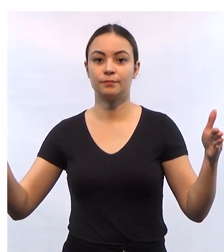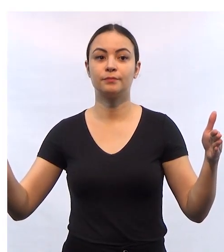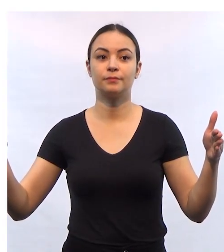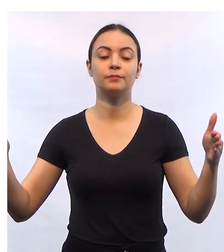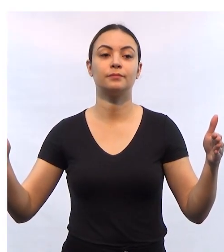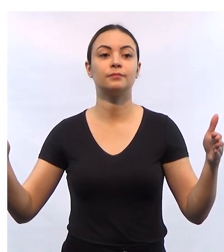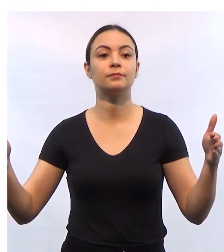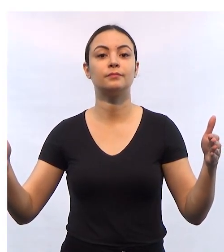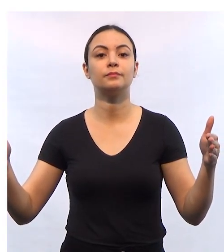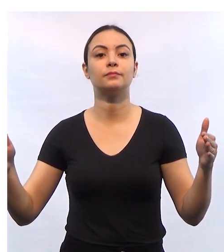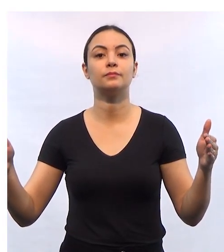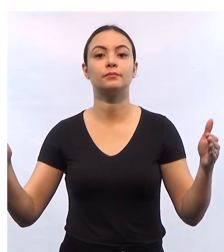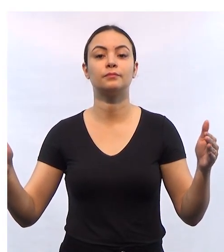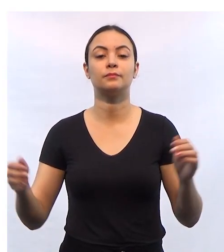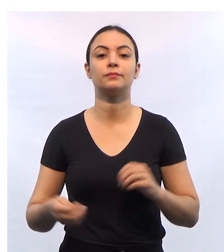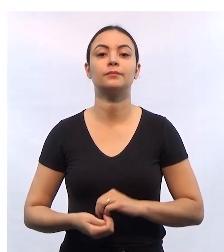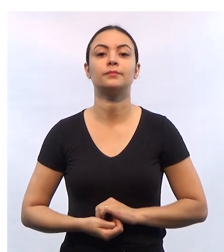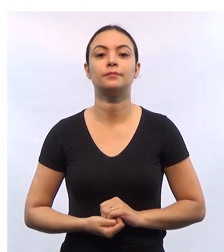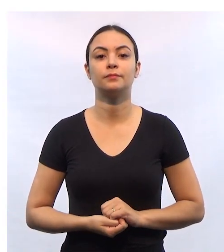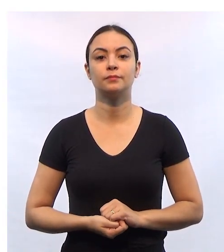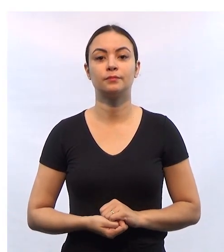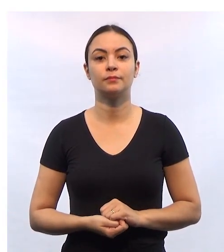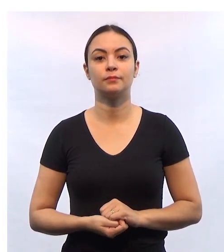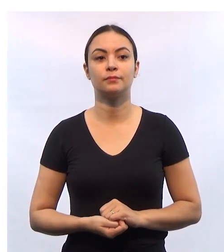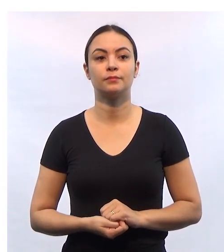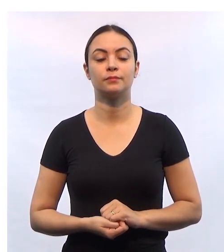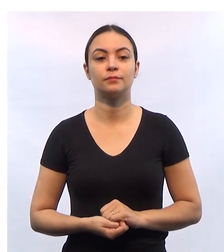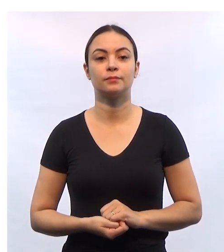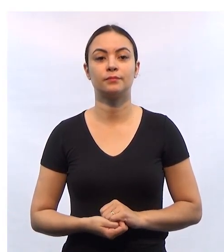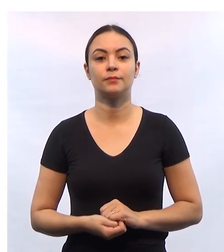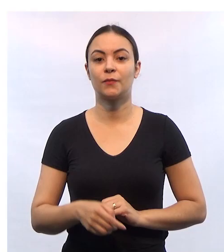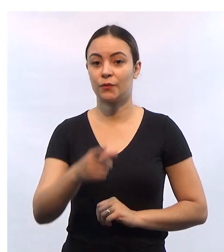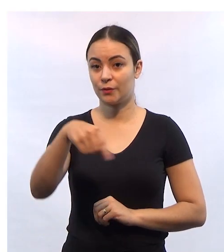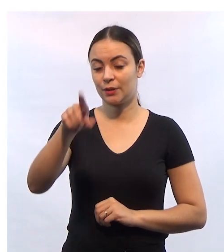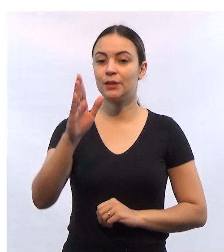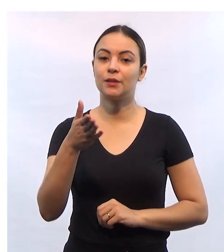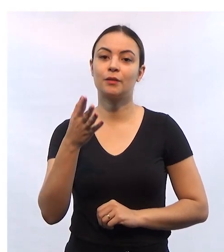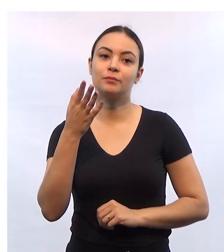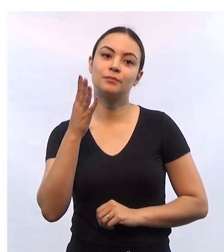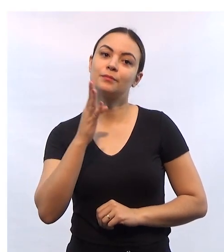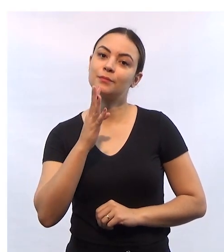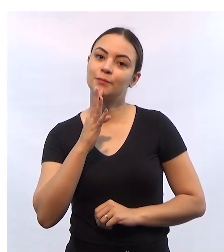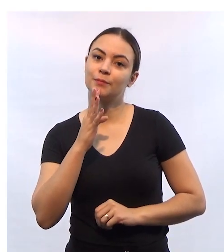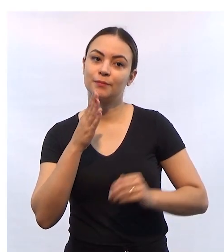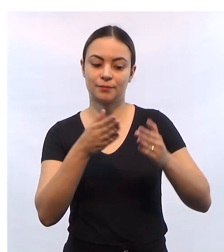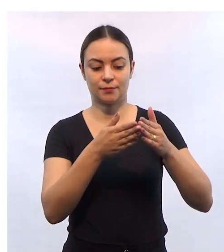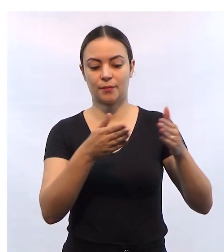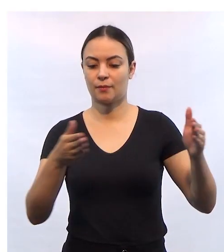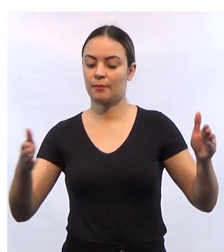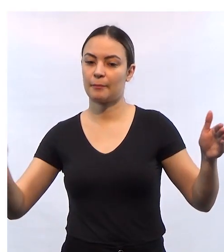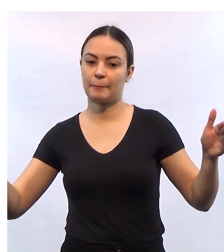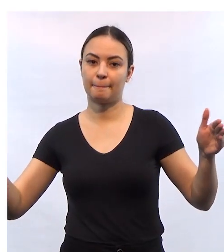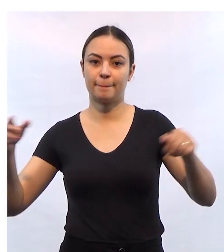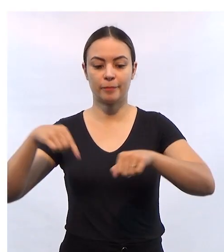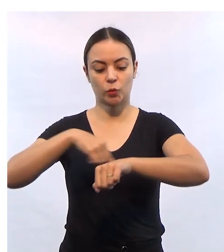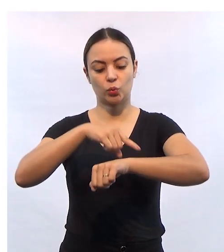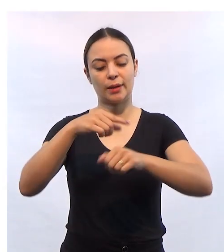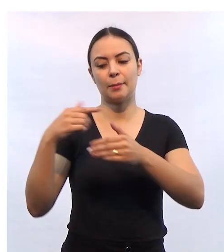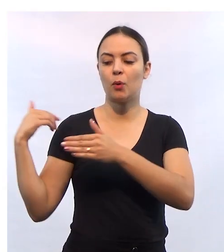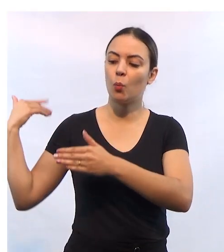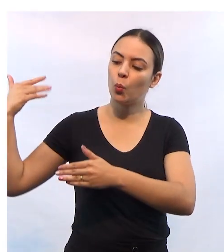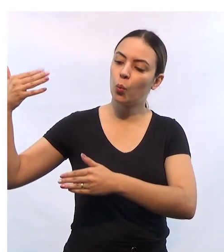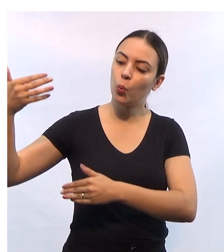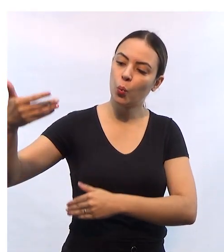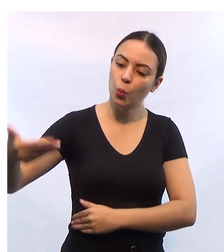nossa unidade 4 de hoje, trago aqui a nossa linha do tempo, já conhecida por você, e nós tratamos hoje